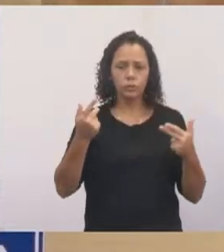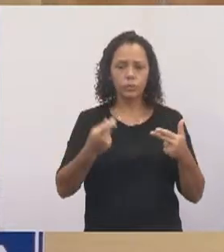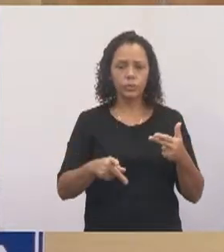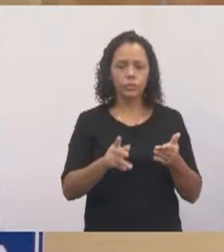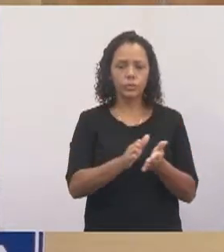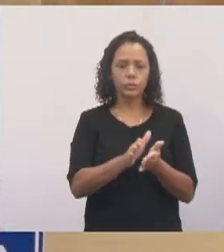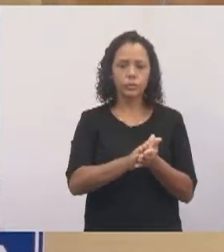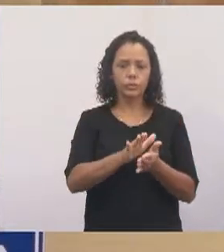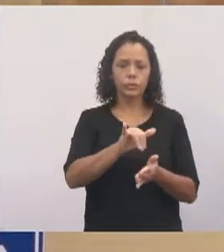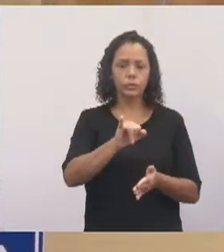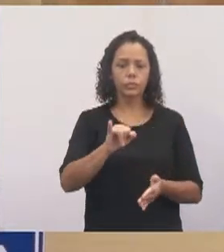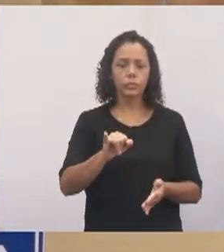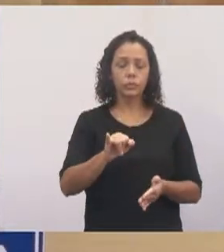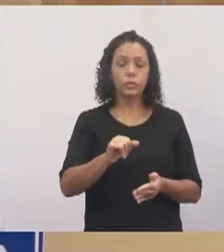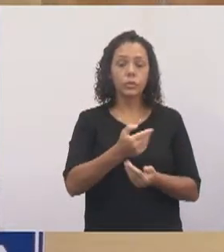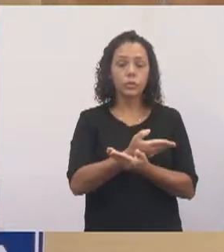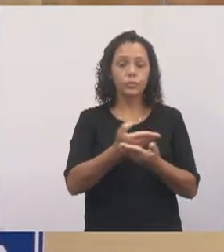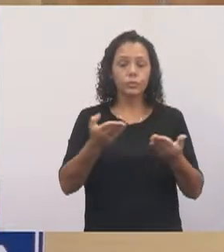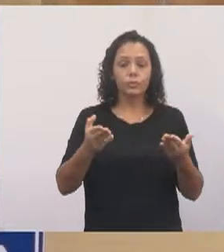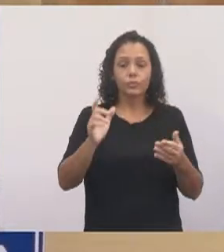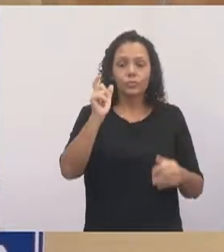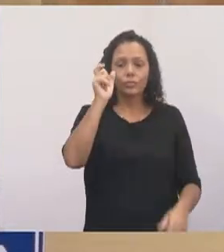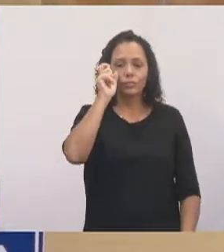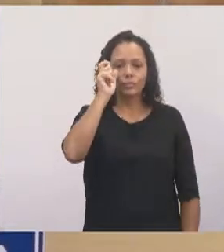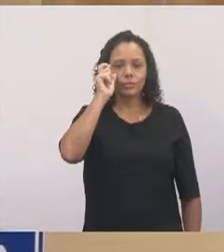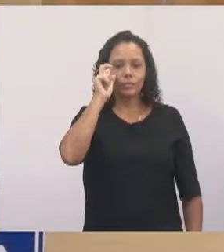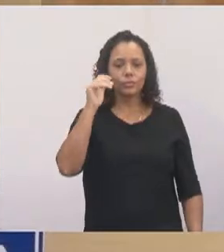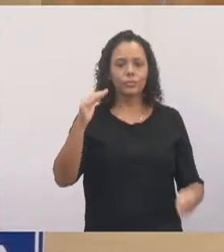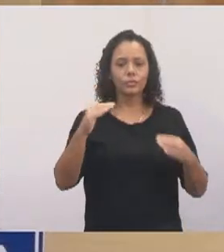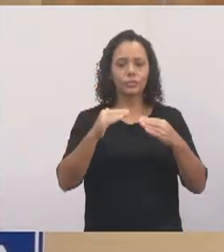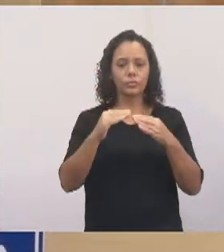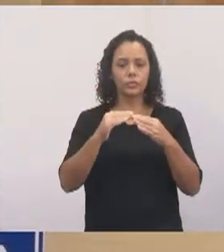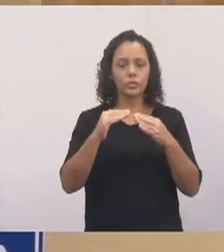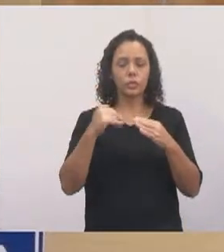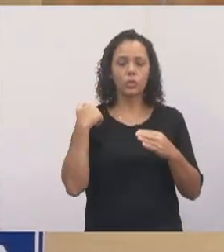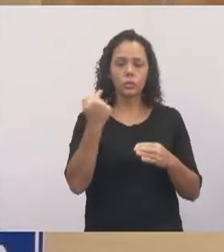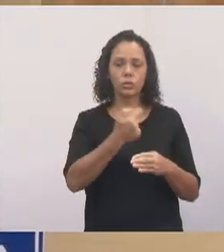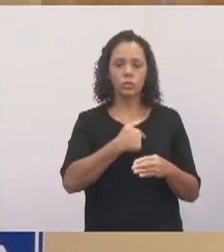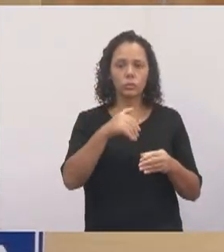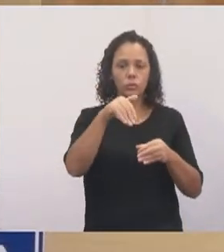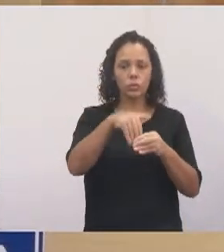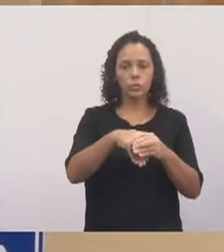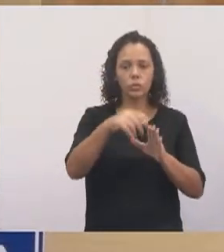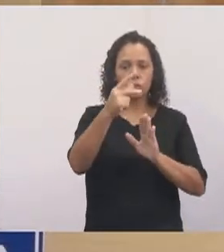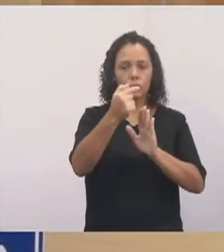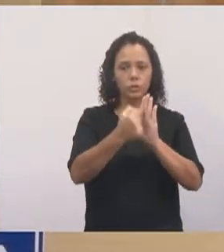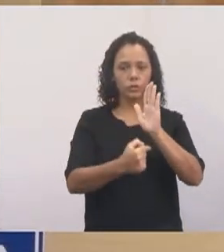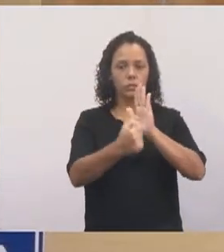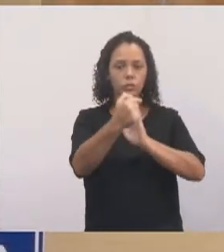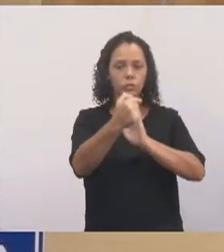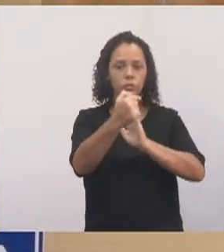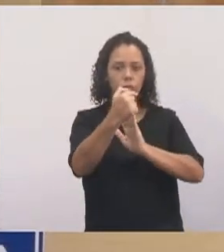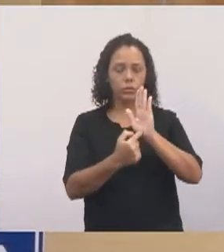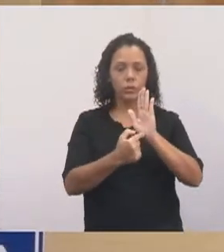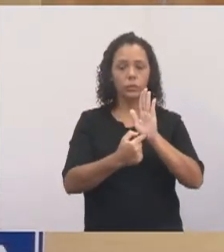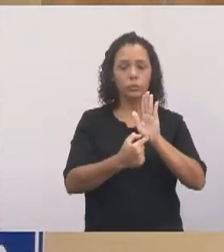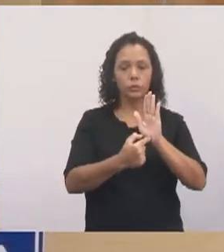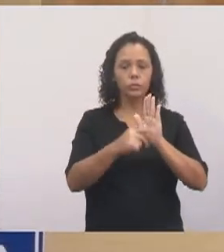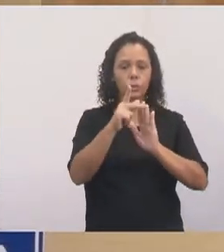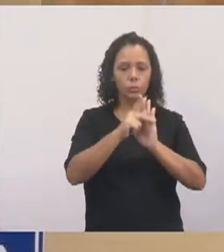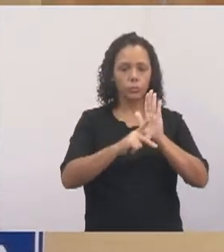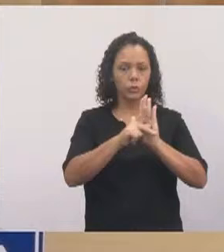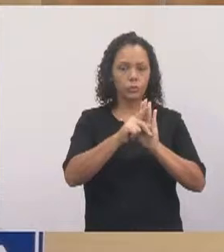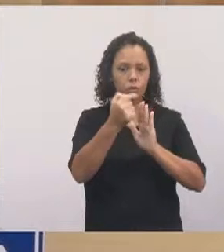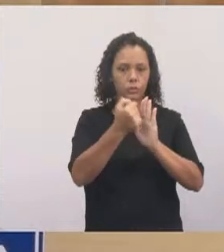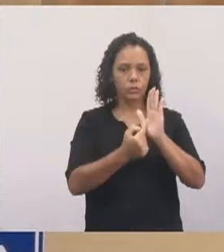Jacareí. Você que está assistindo em casa, aqui nós vamos votar agora um veto, né? O prefeito,